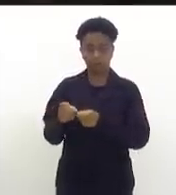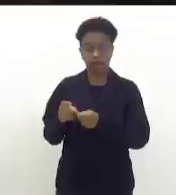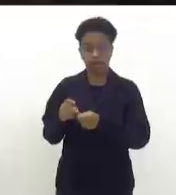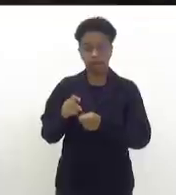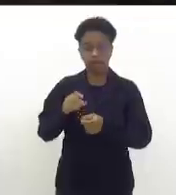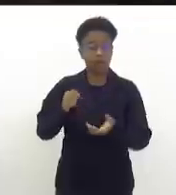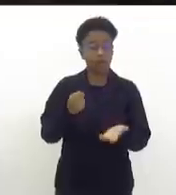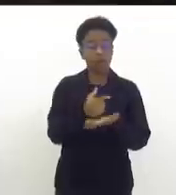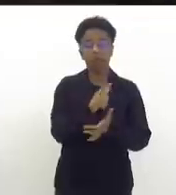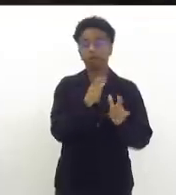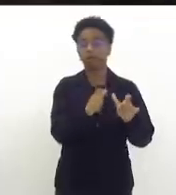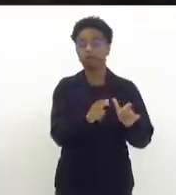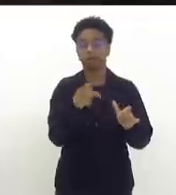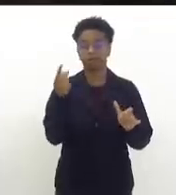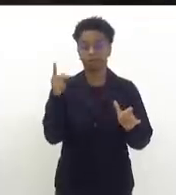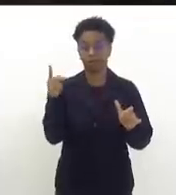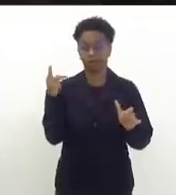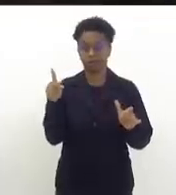Paraguai